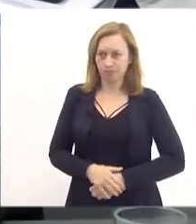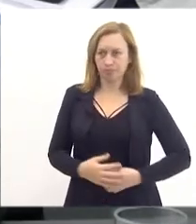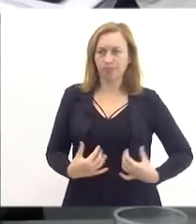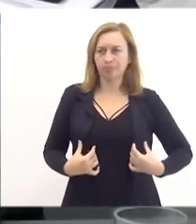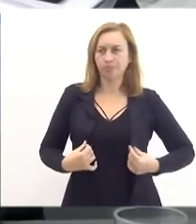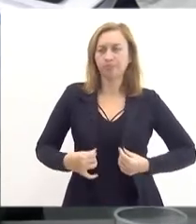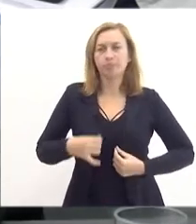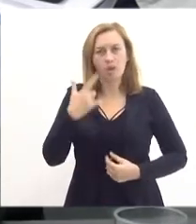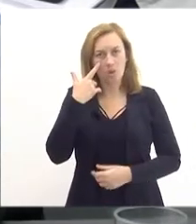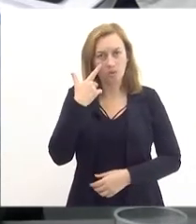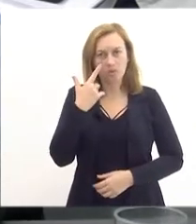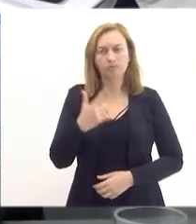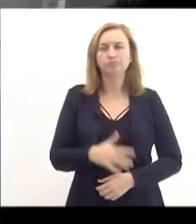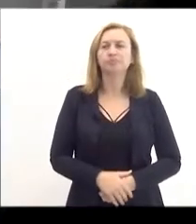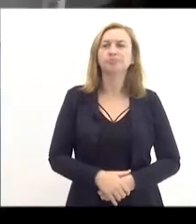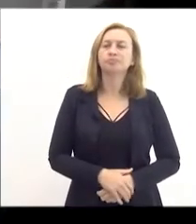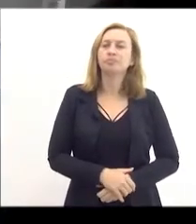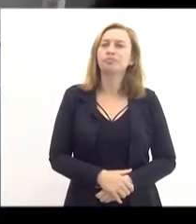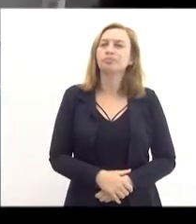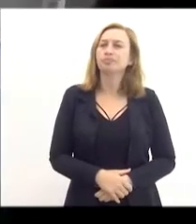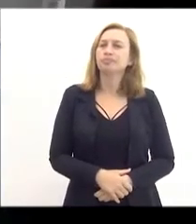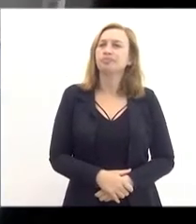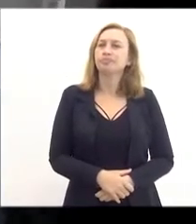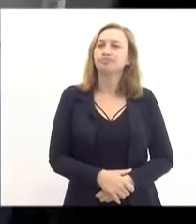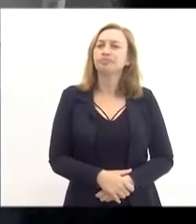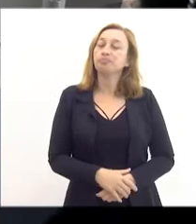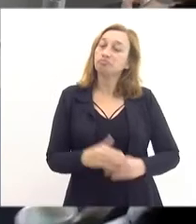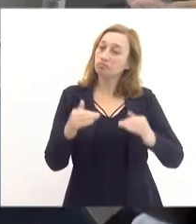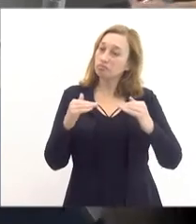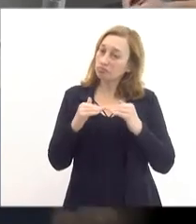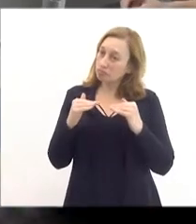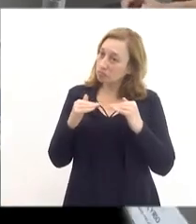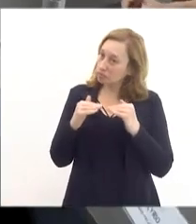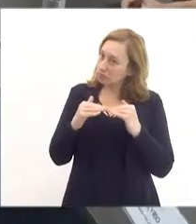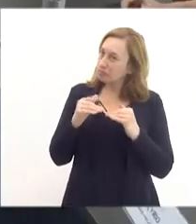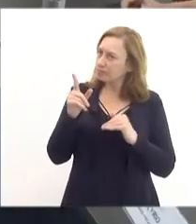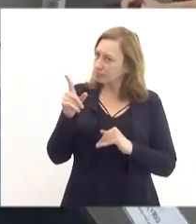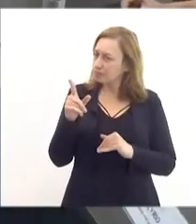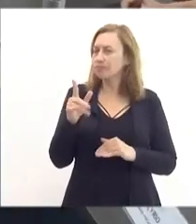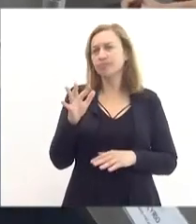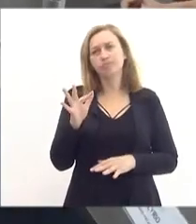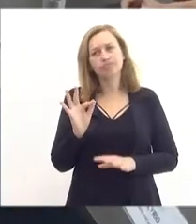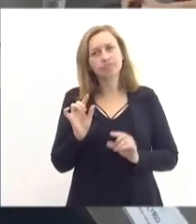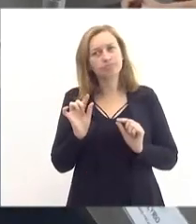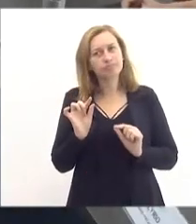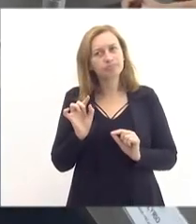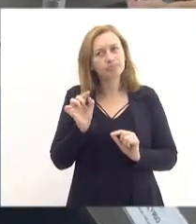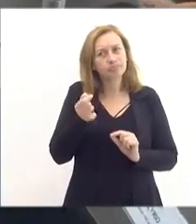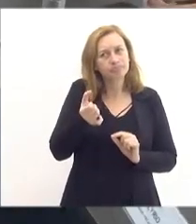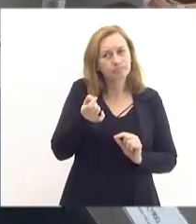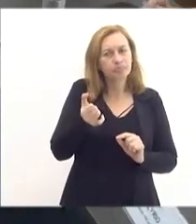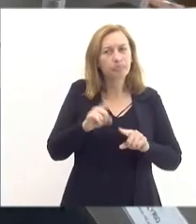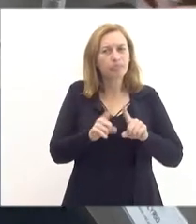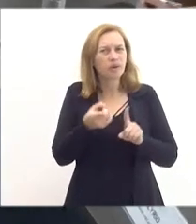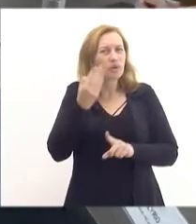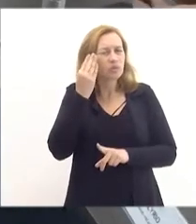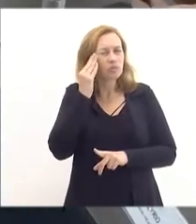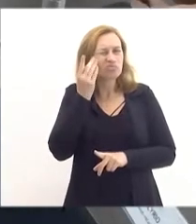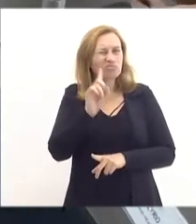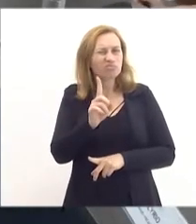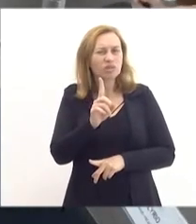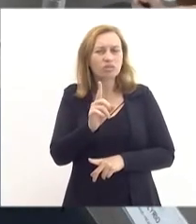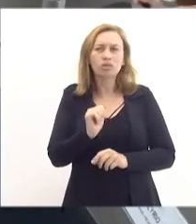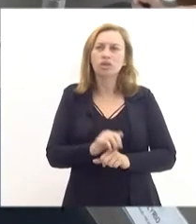Olha só, eu previamente também concordo consigo, né? Mas, como não é esse o entendimento do tribunal